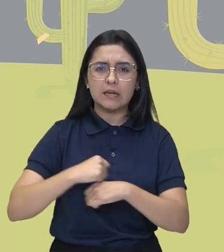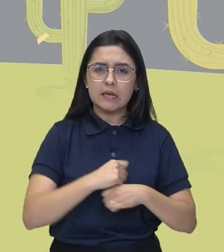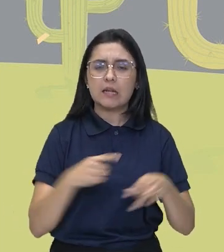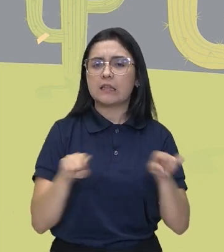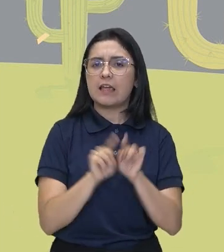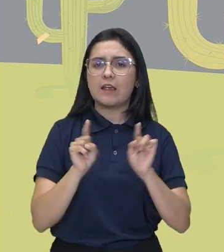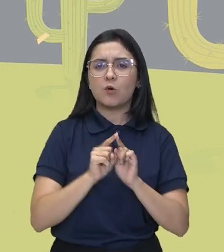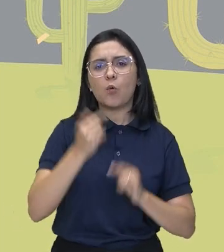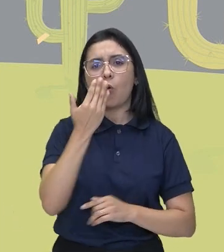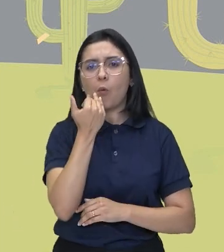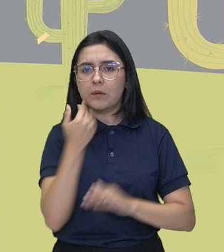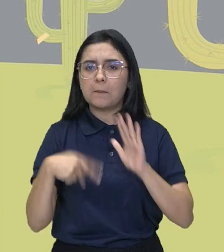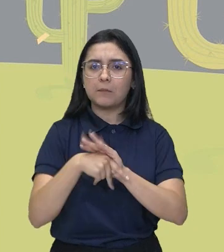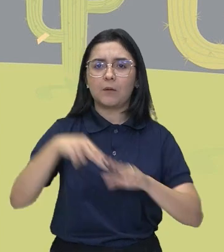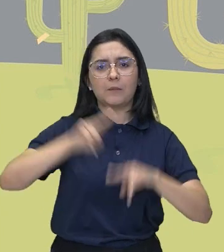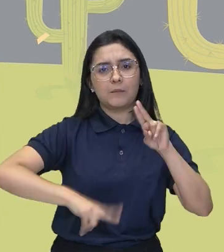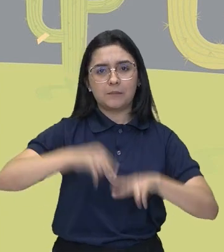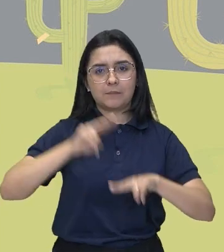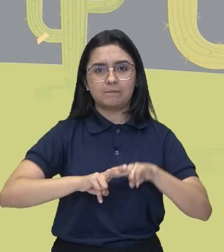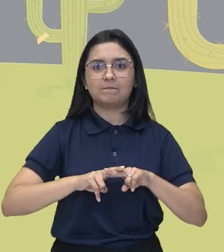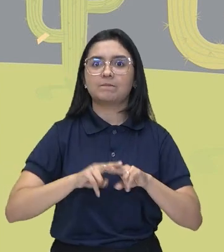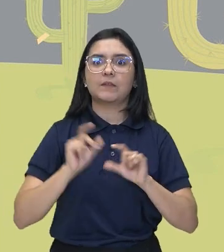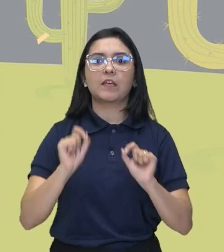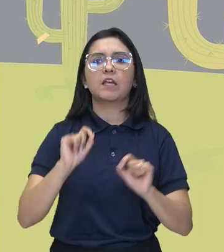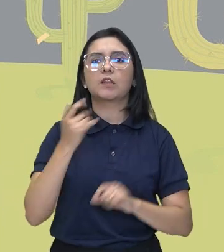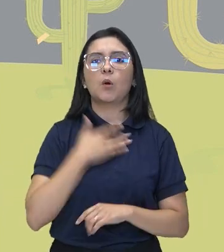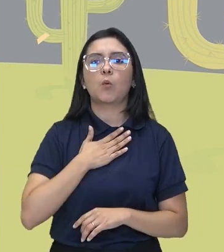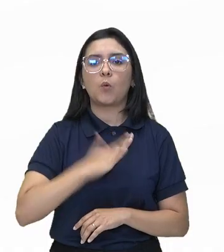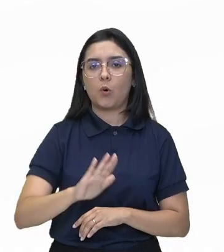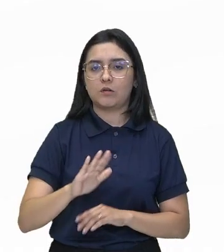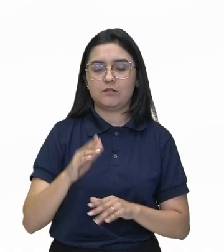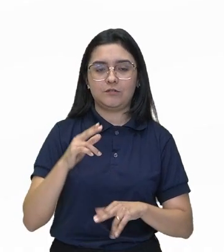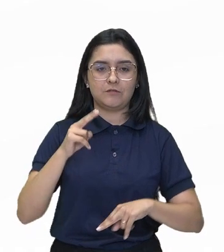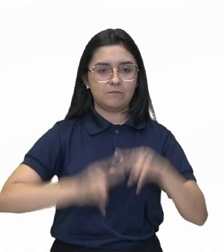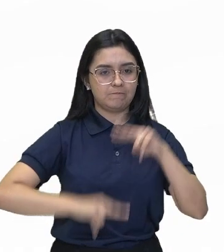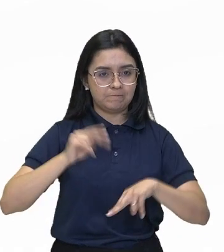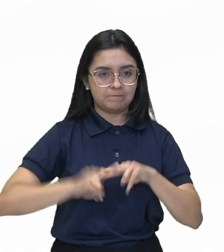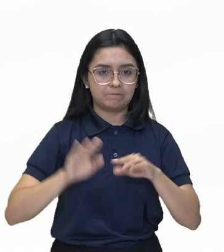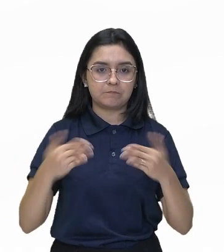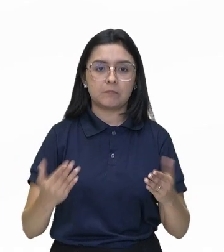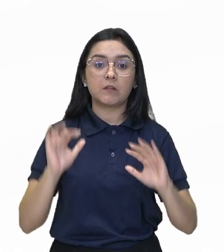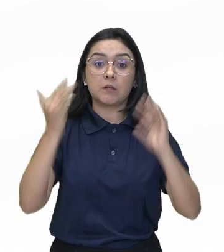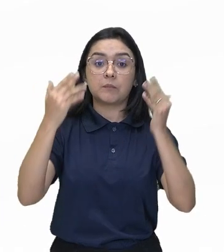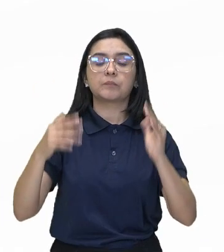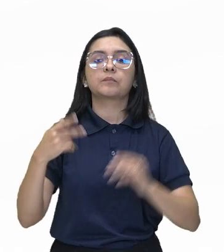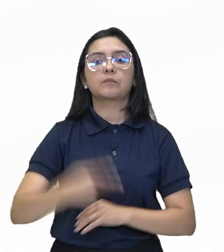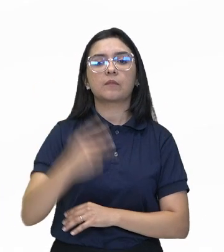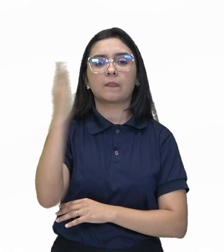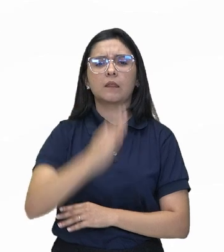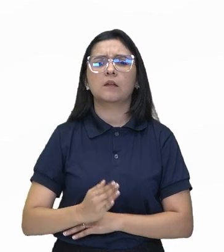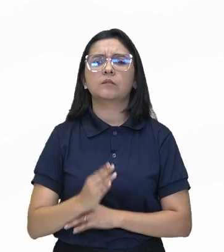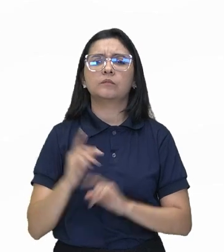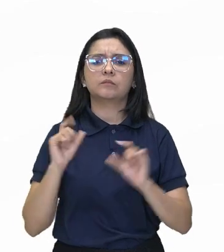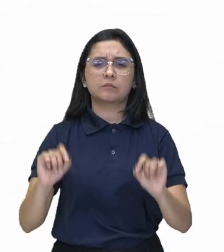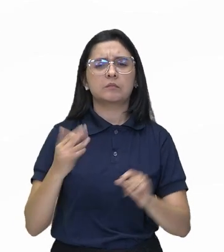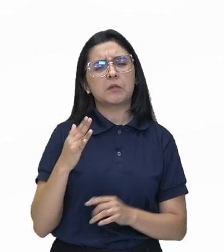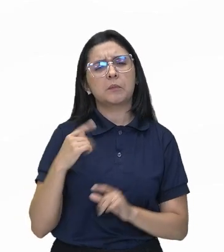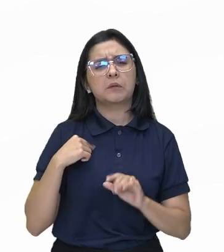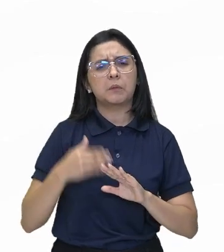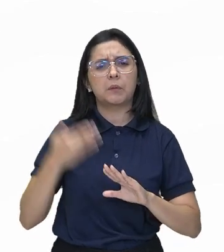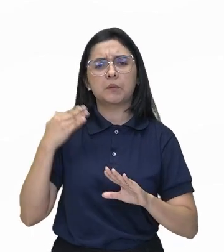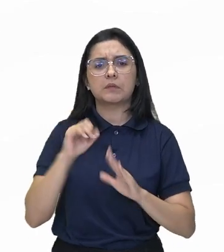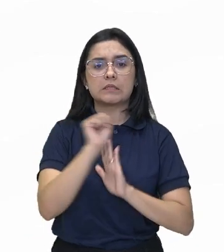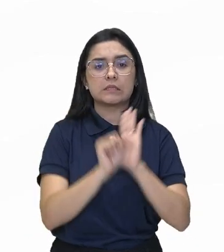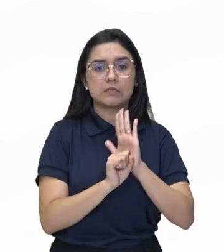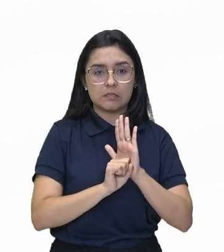Uhul! Quem é que não gosta de festa junina, gente? Vamos ver a festa junina. Celebradas no Brasil desde pelo menos